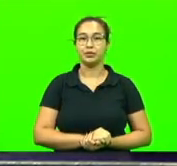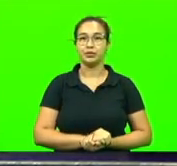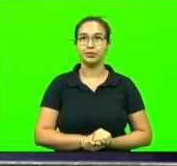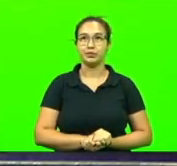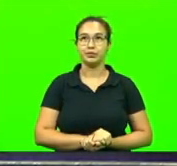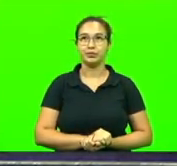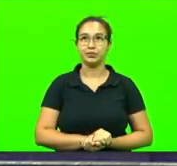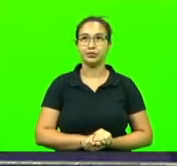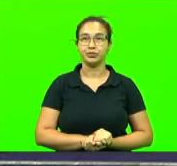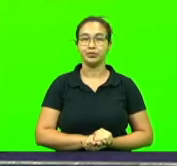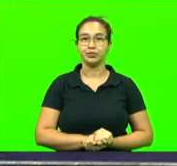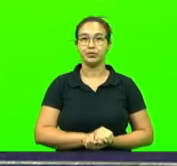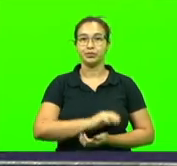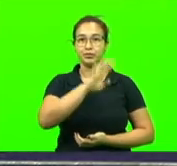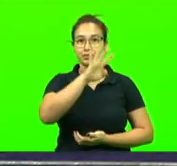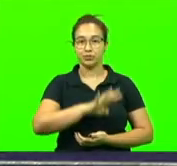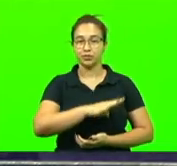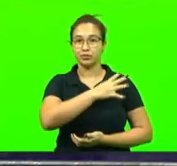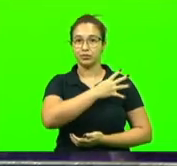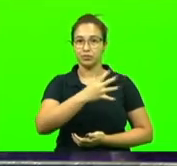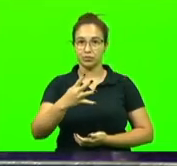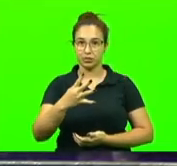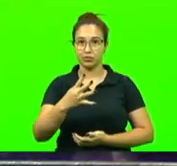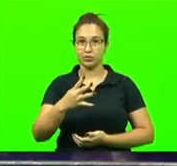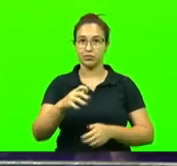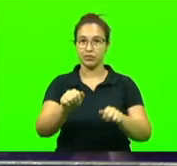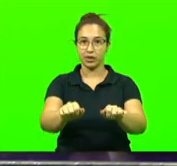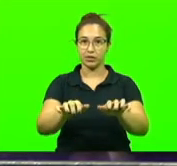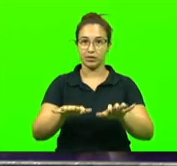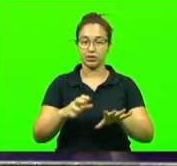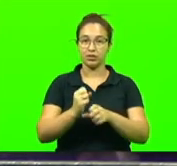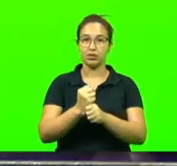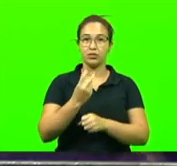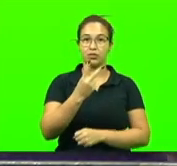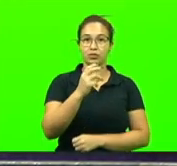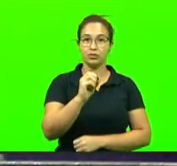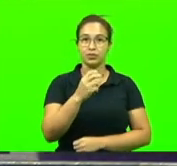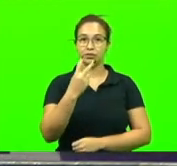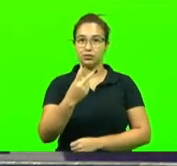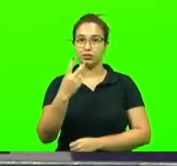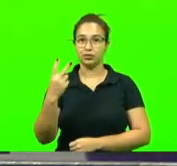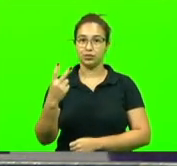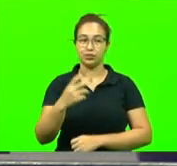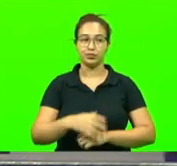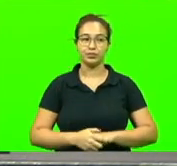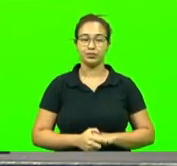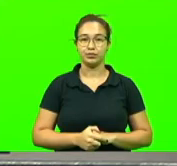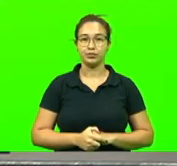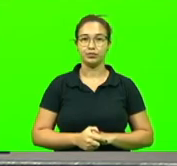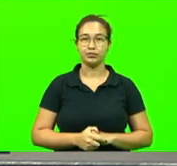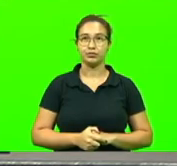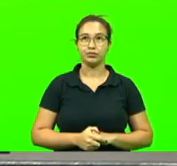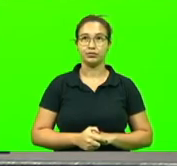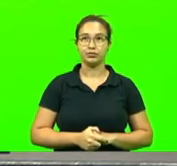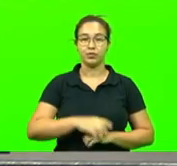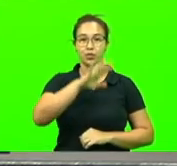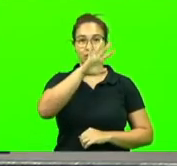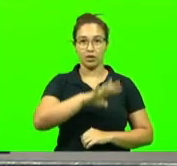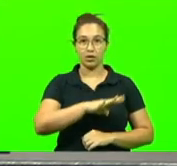o calendário das sessões para o ano de 2022. Esse calendário